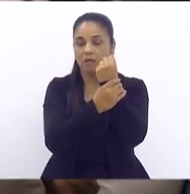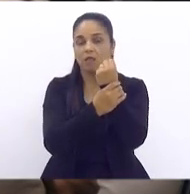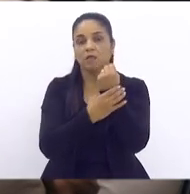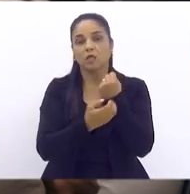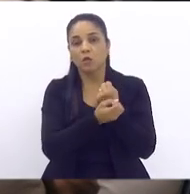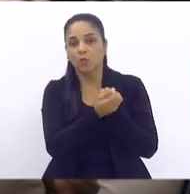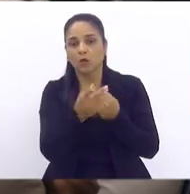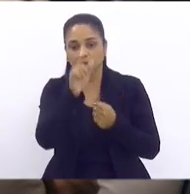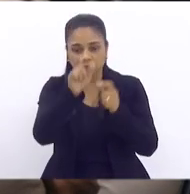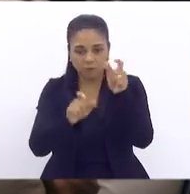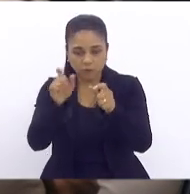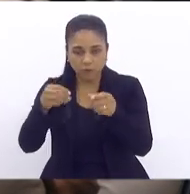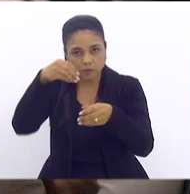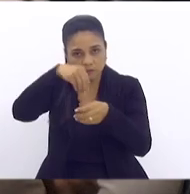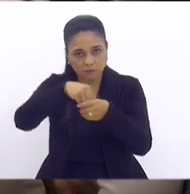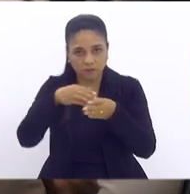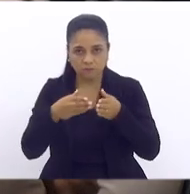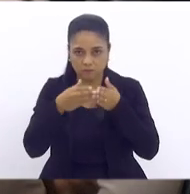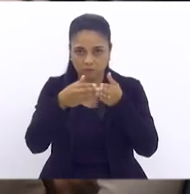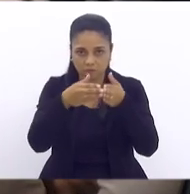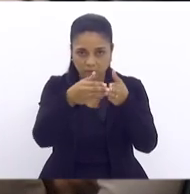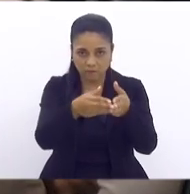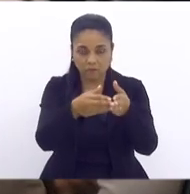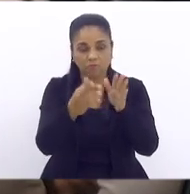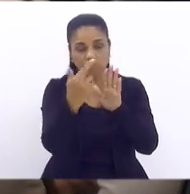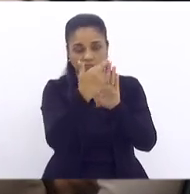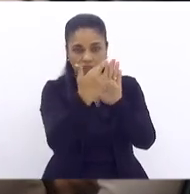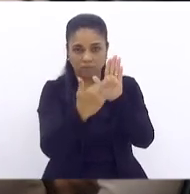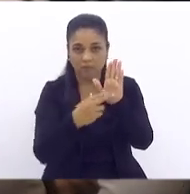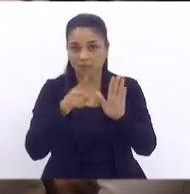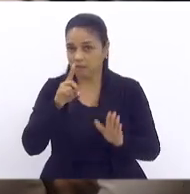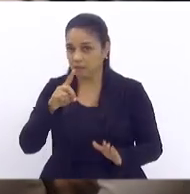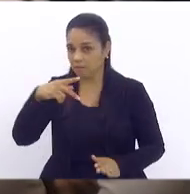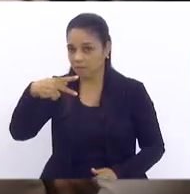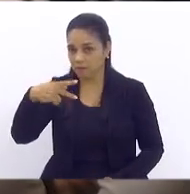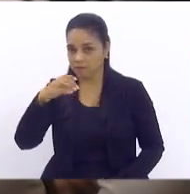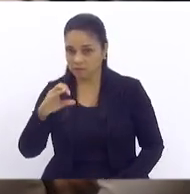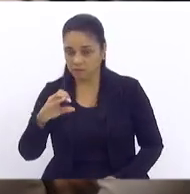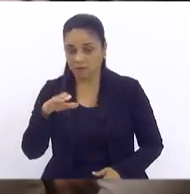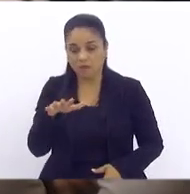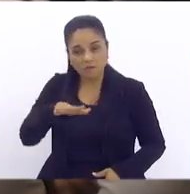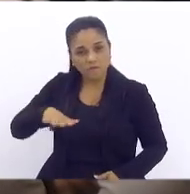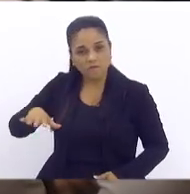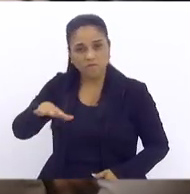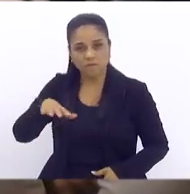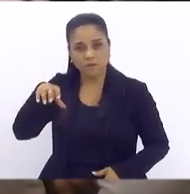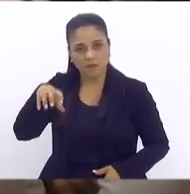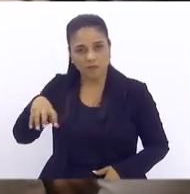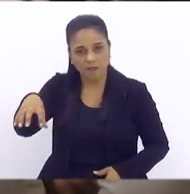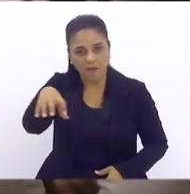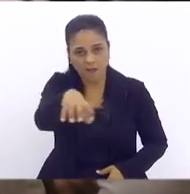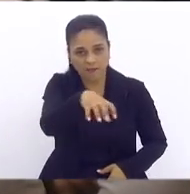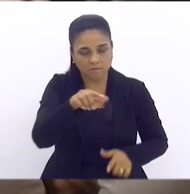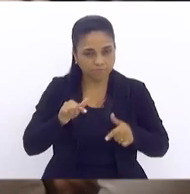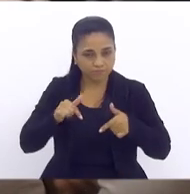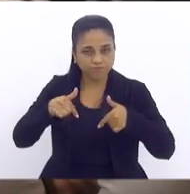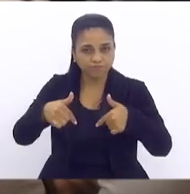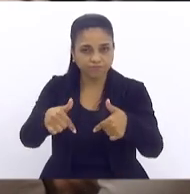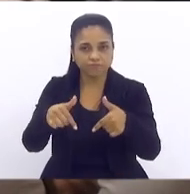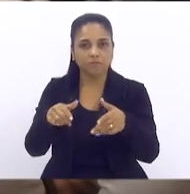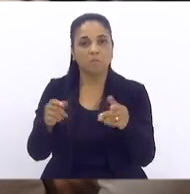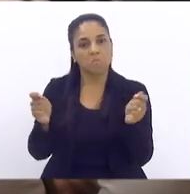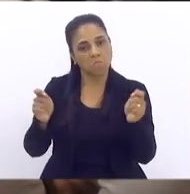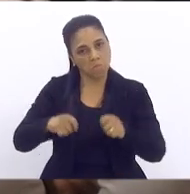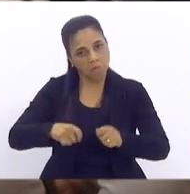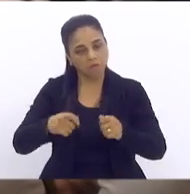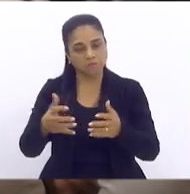segurança, baseado nas normas da DPC, em função da área de operação. Dependendo da área de operação, pode-se